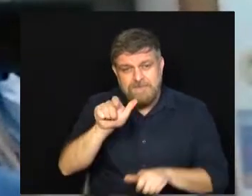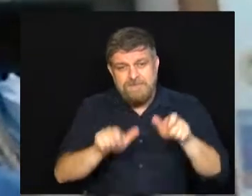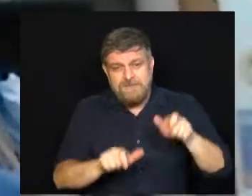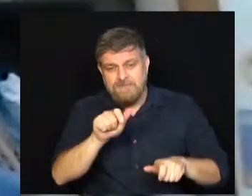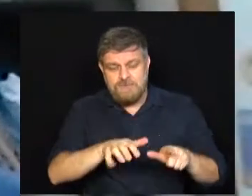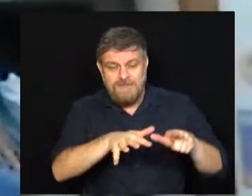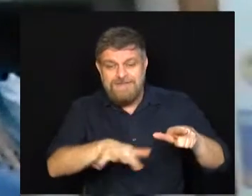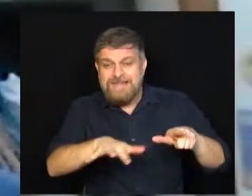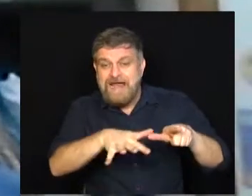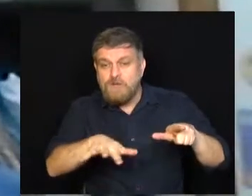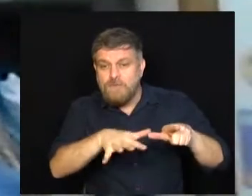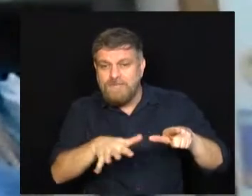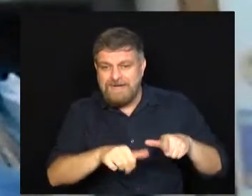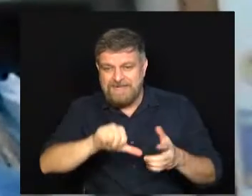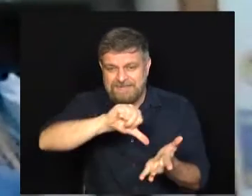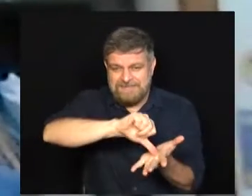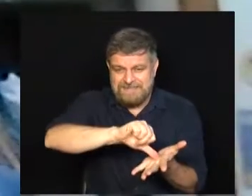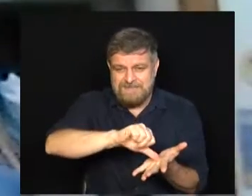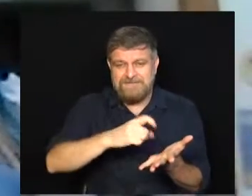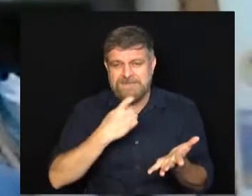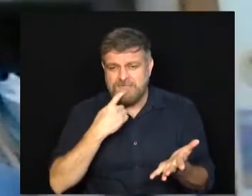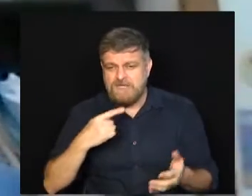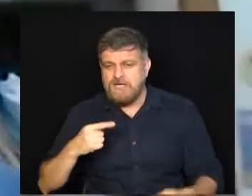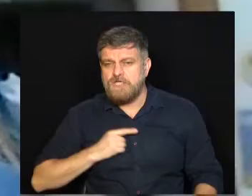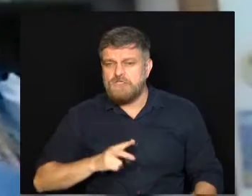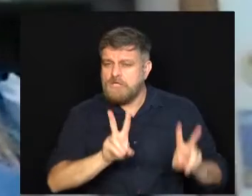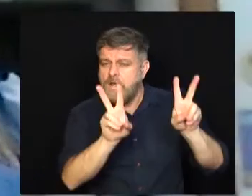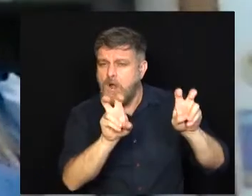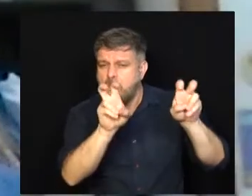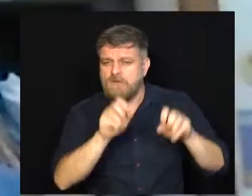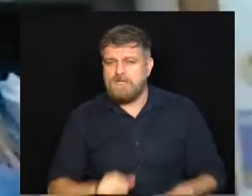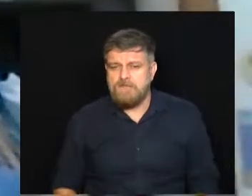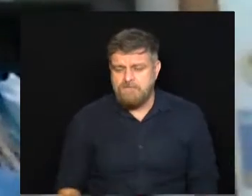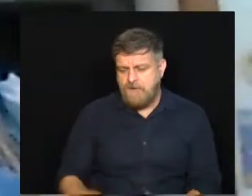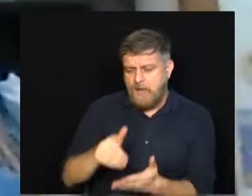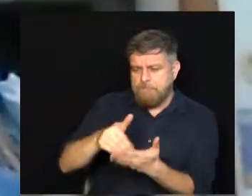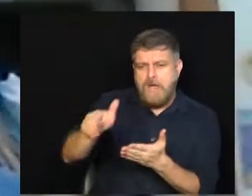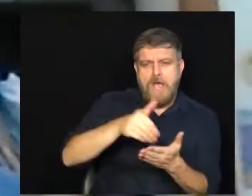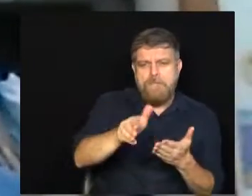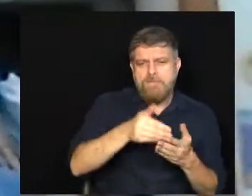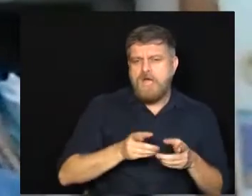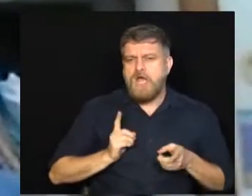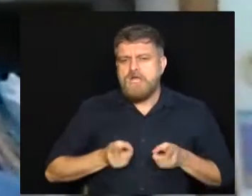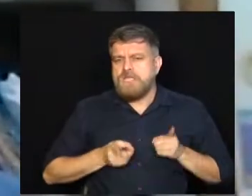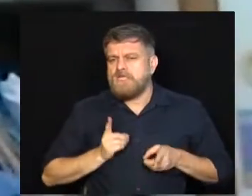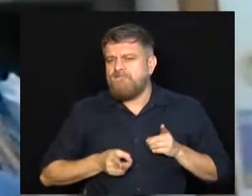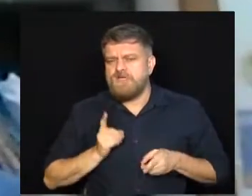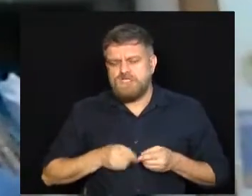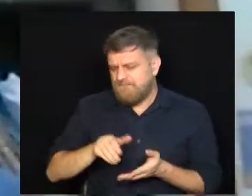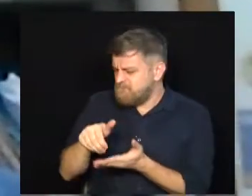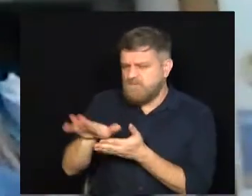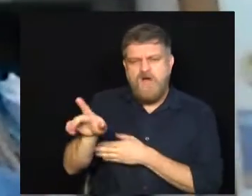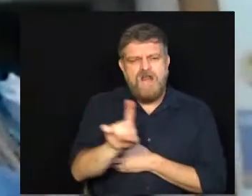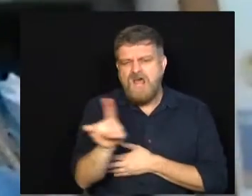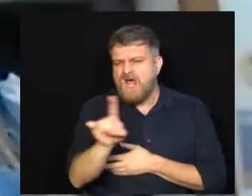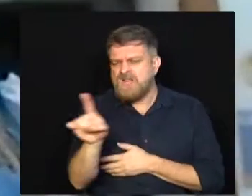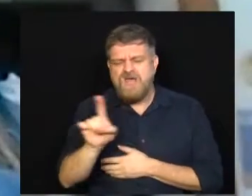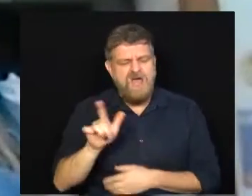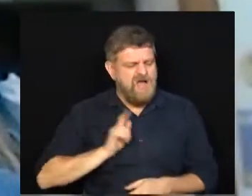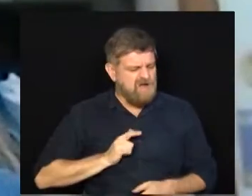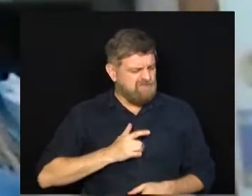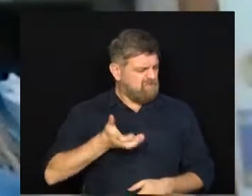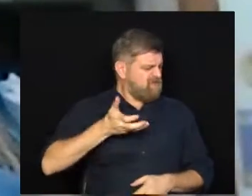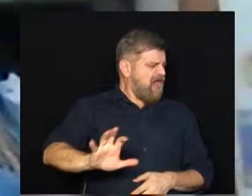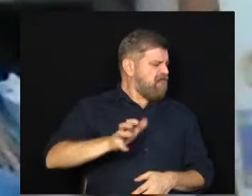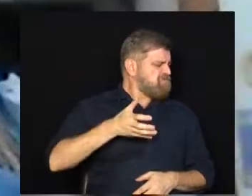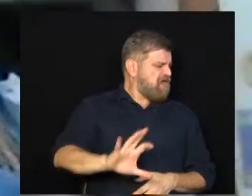e Adjacências, que tinha como bandeira a expulsão dos travestis de toda aquela região. E a bandeira era essa, com